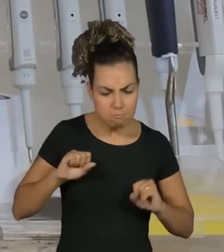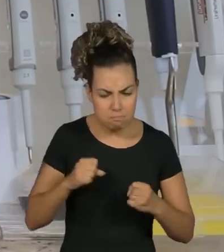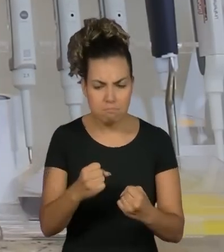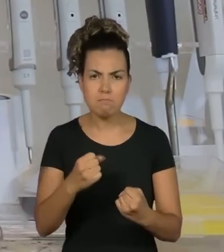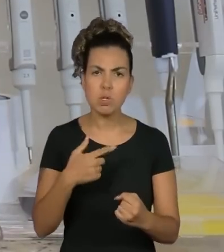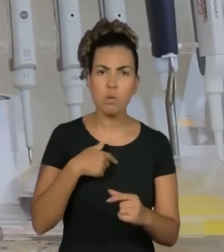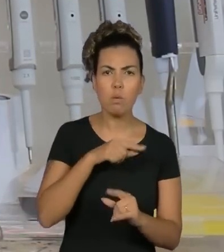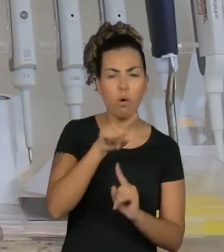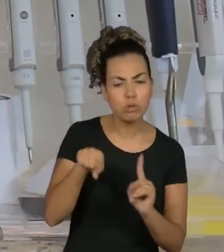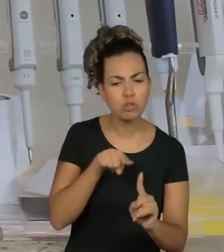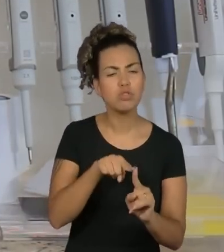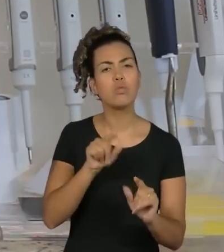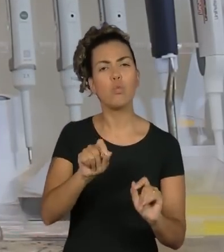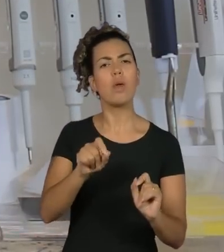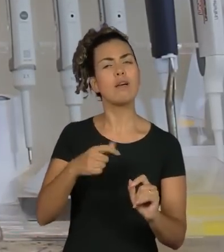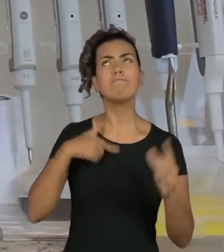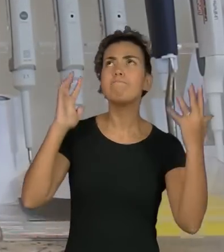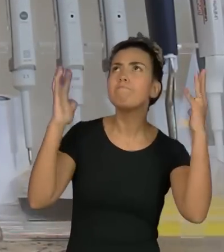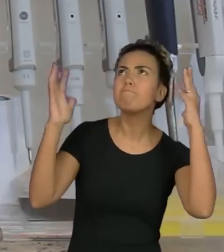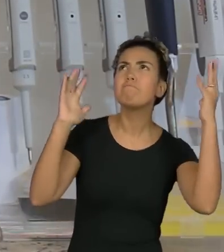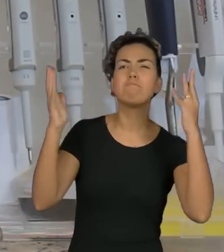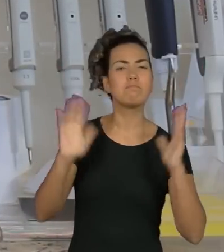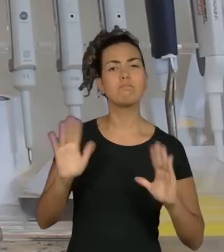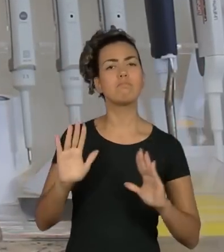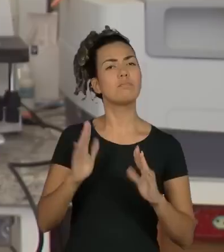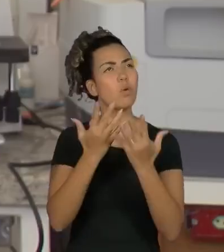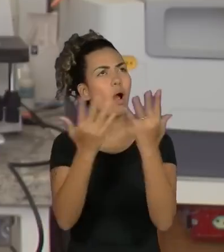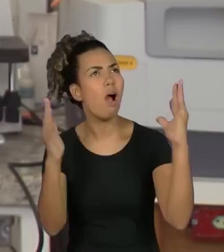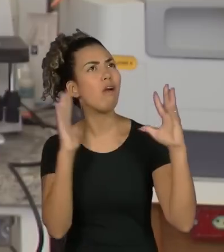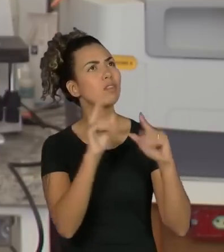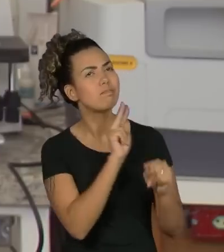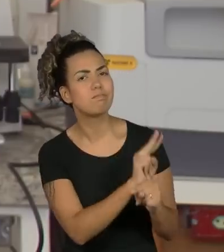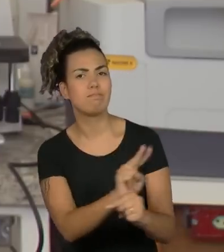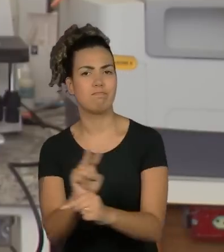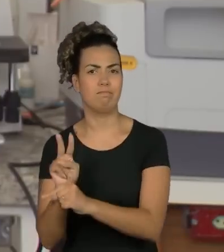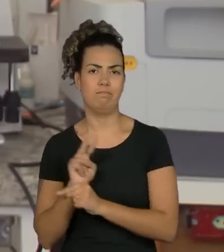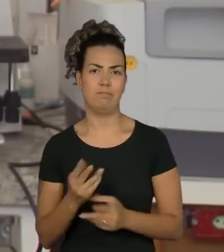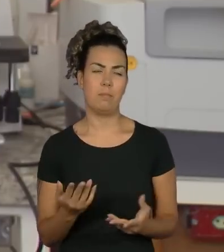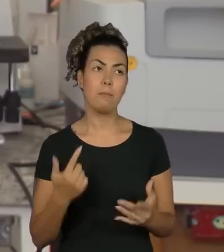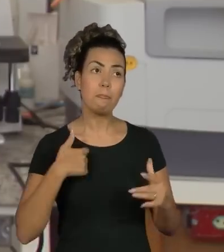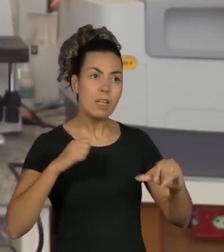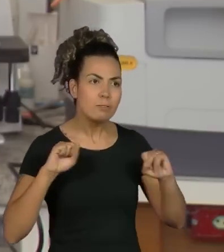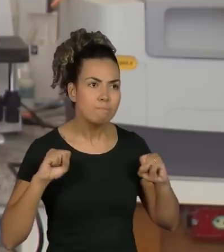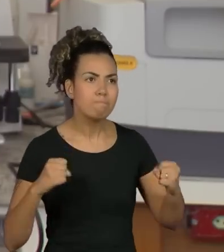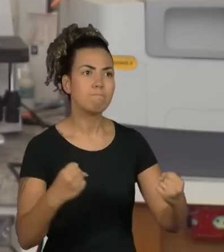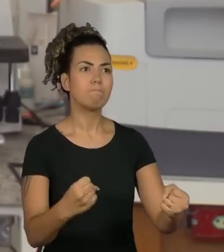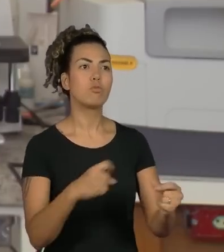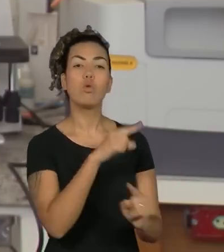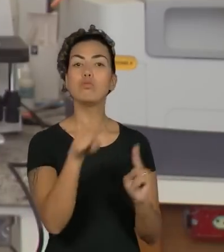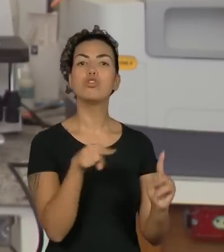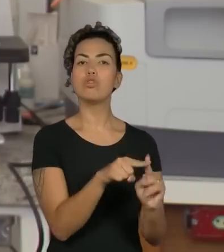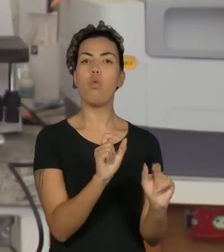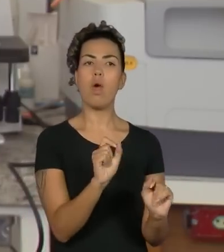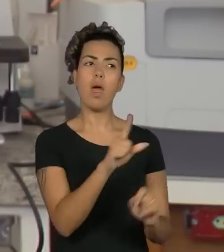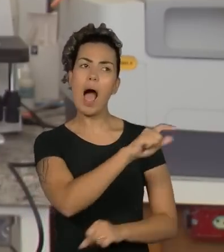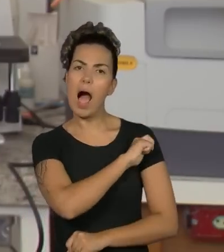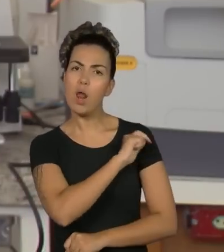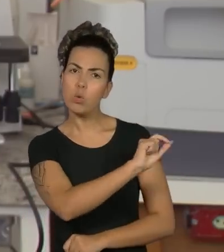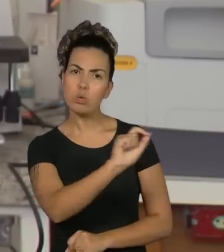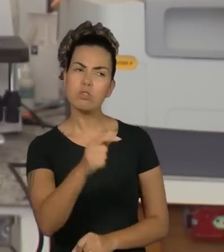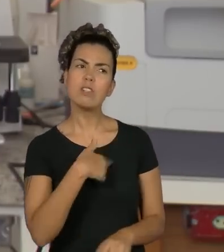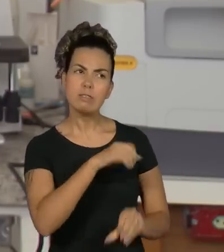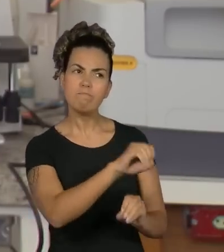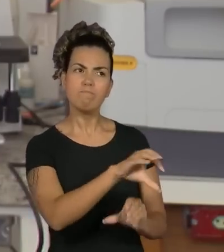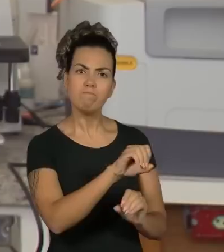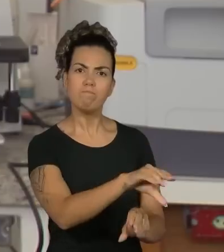a preservar os ambientes naturais. O nosso esforço também visa formar estudantes. Então, junto com